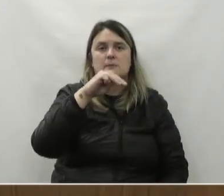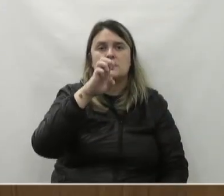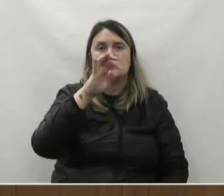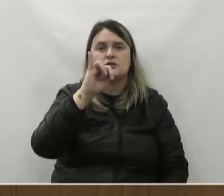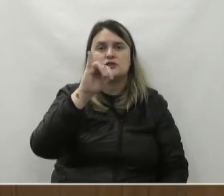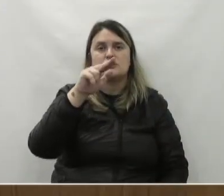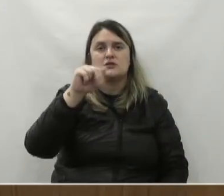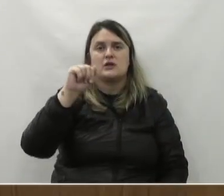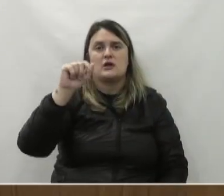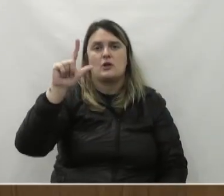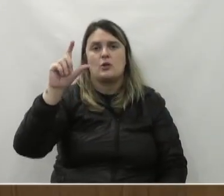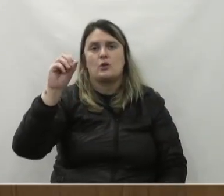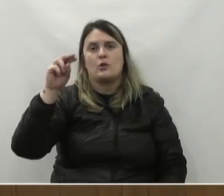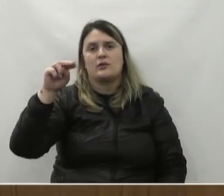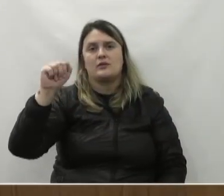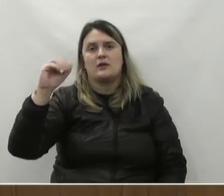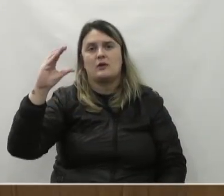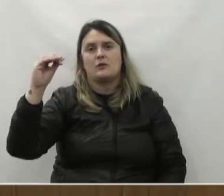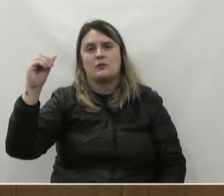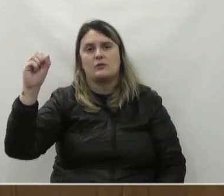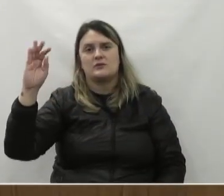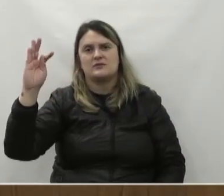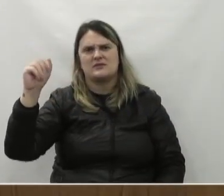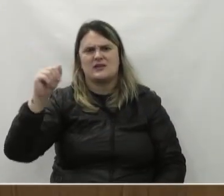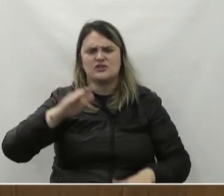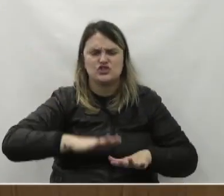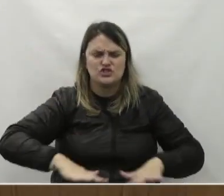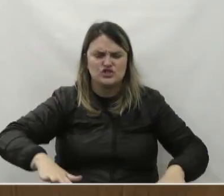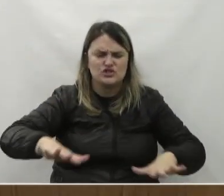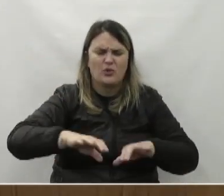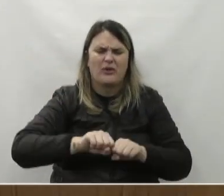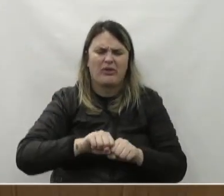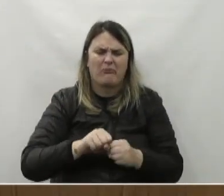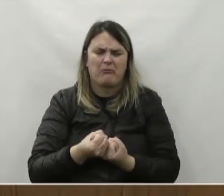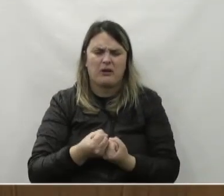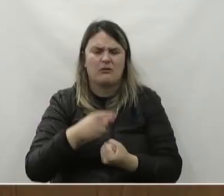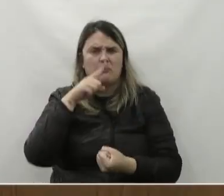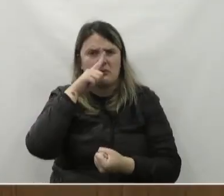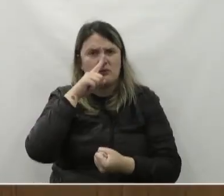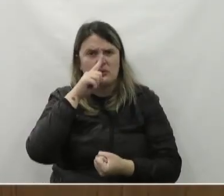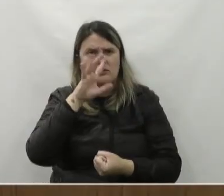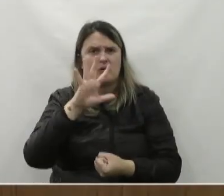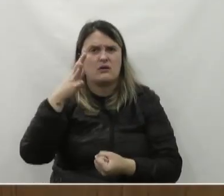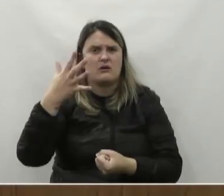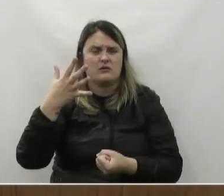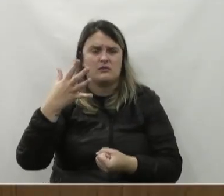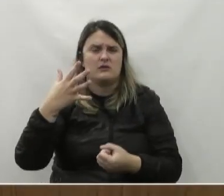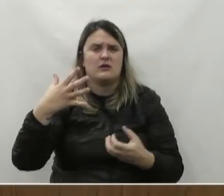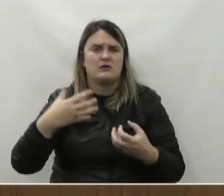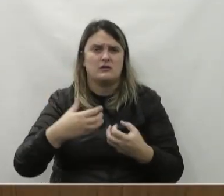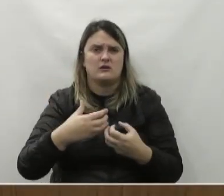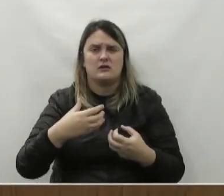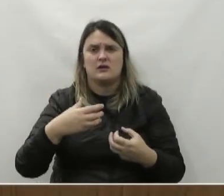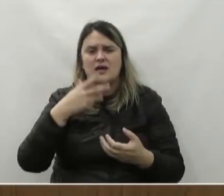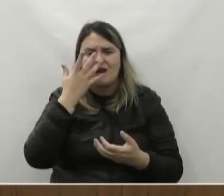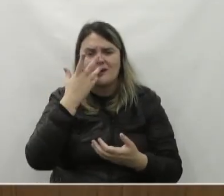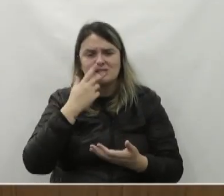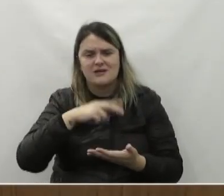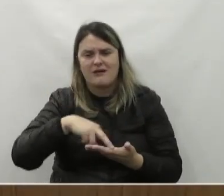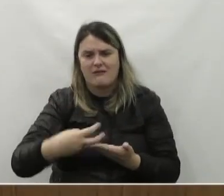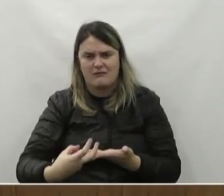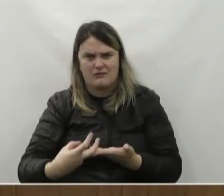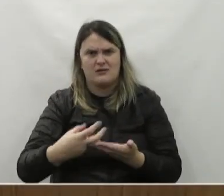tendo em vista que o mesmo encontra-se deteriorado e com riscos de acidentes. Justificativa. As